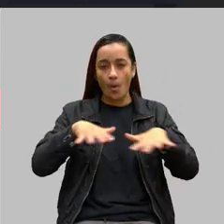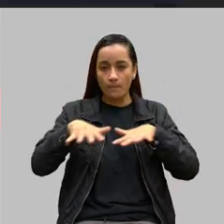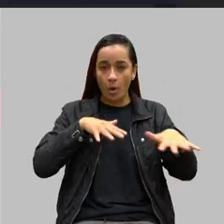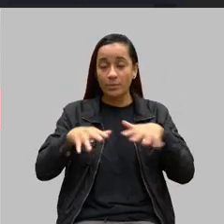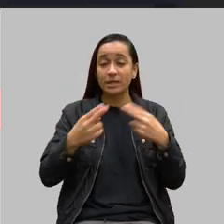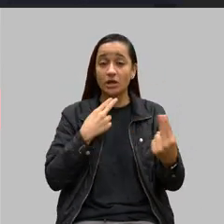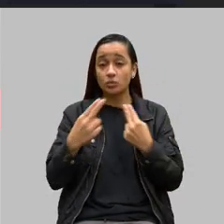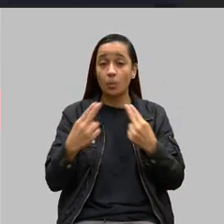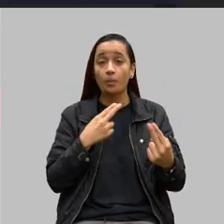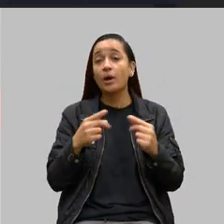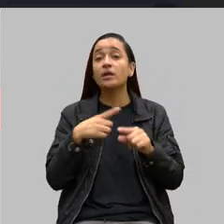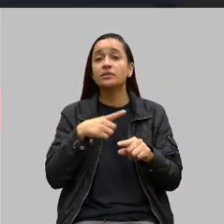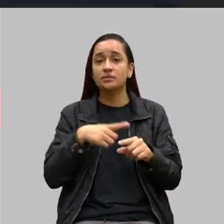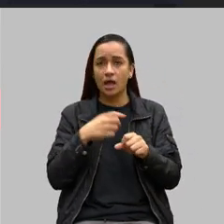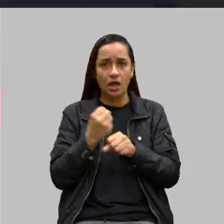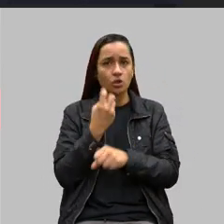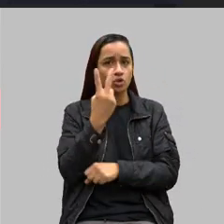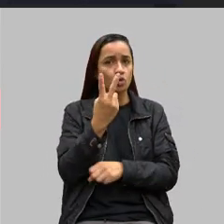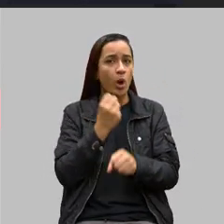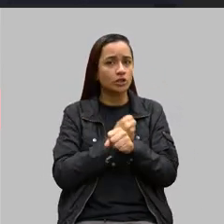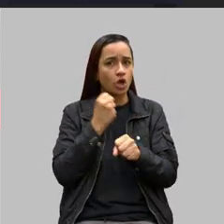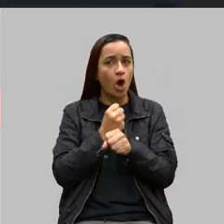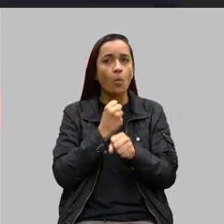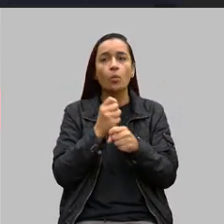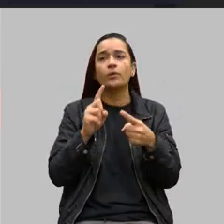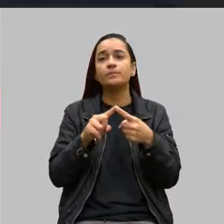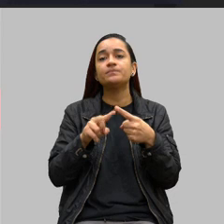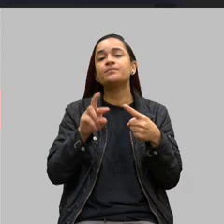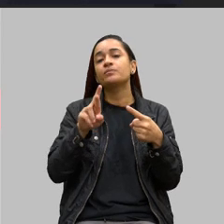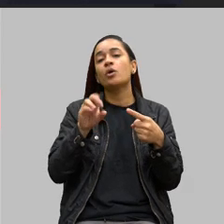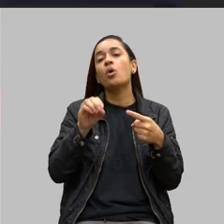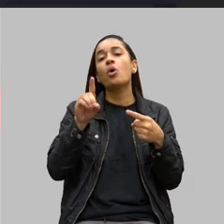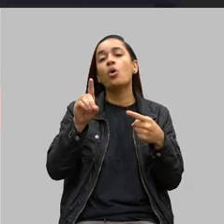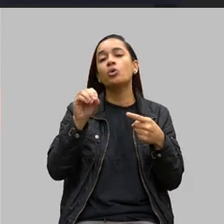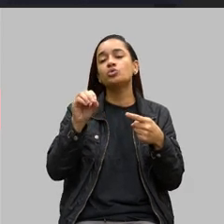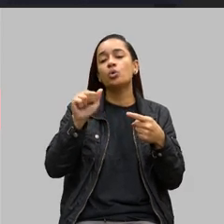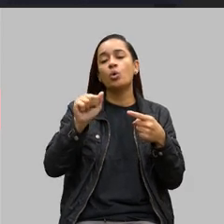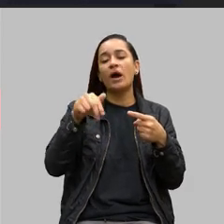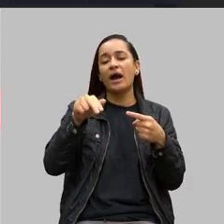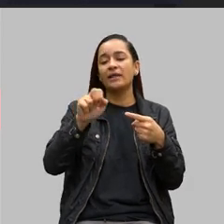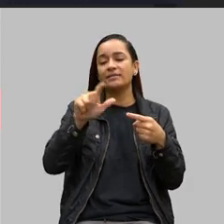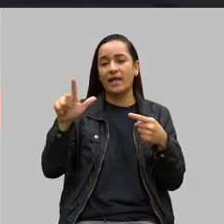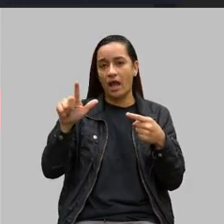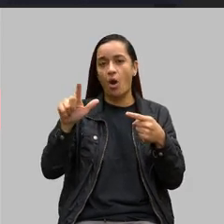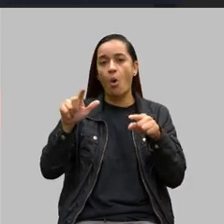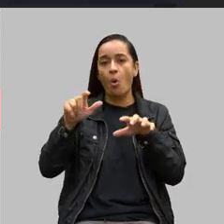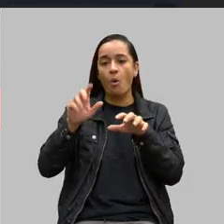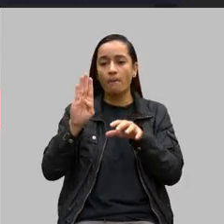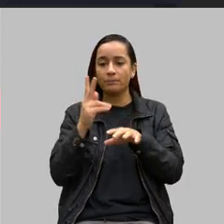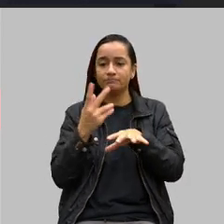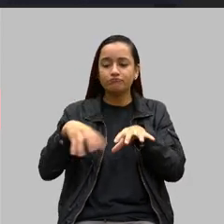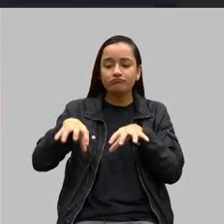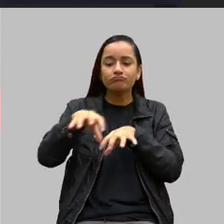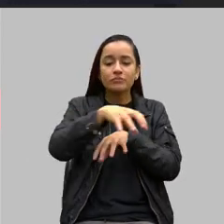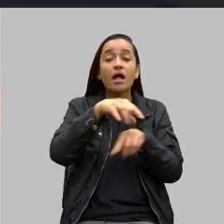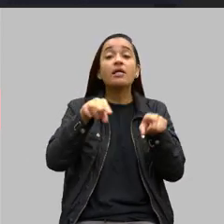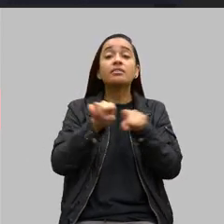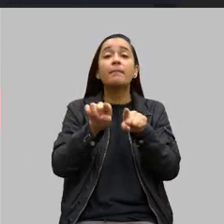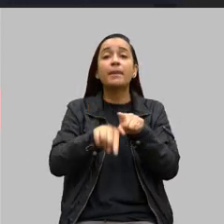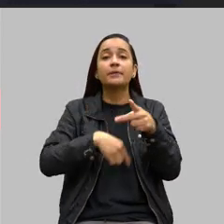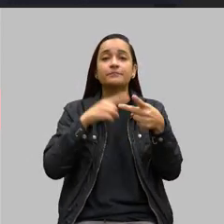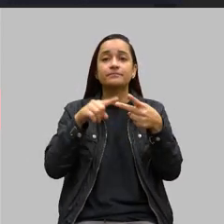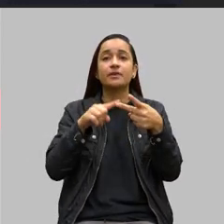emblemáticas aqui dois projetos muito emblemáticos que é o Rodoanel Metropolitano e a expansão do metrô né por meio da